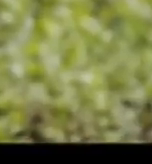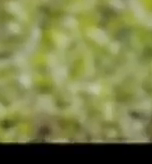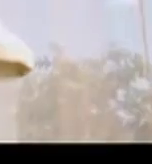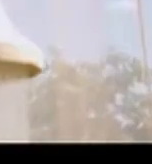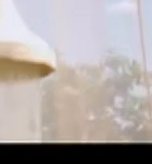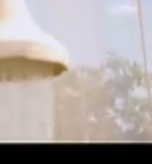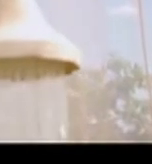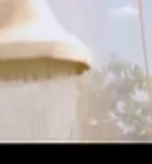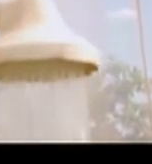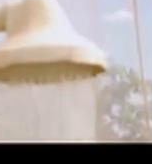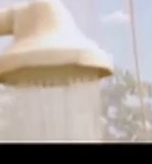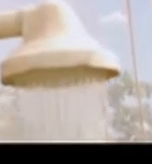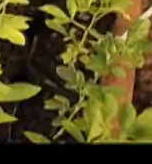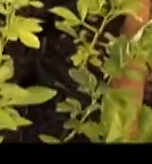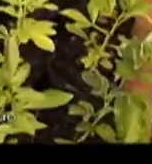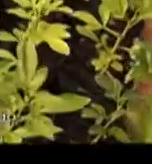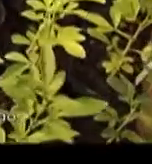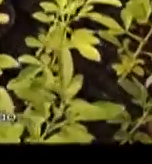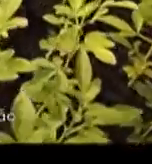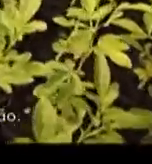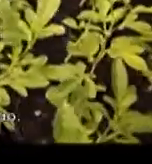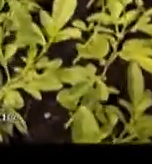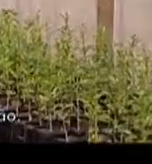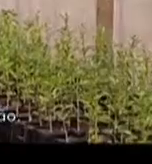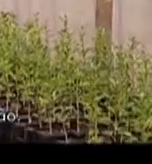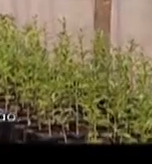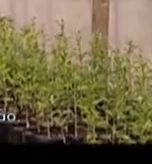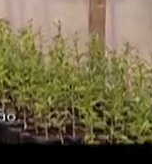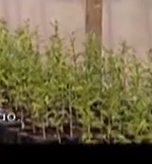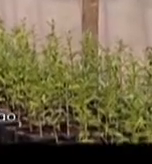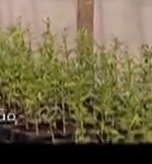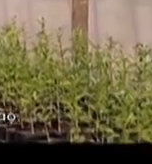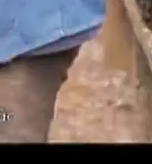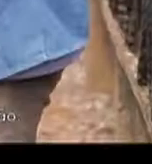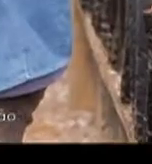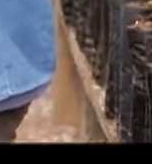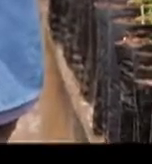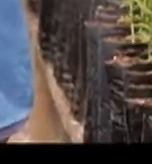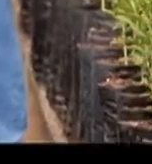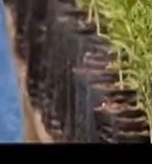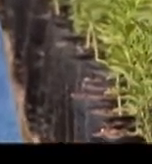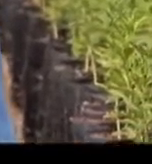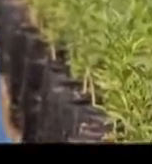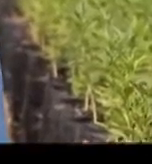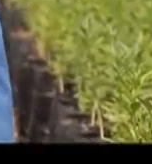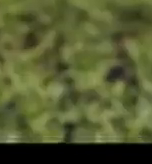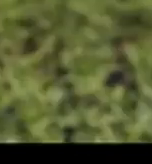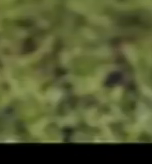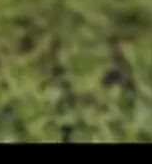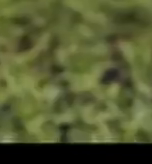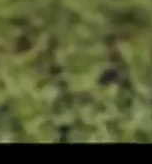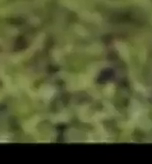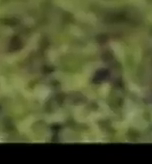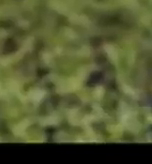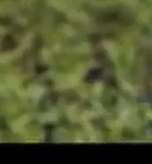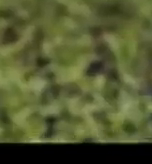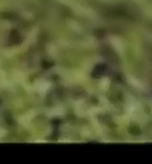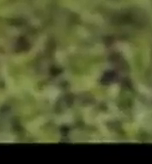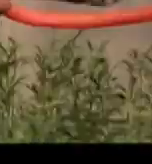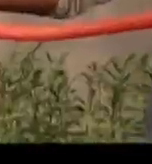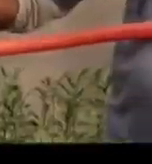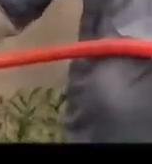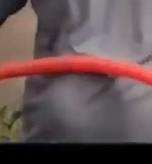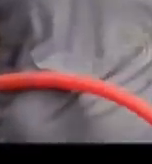filha Márcia e o genro Carlos saíram da cidade para trabalhar na plantação. Eu nasci em sítio, meu